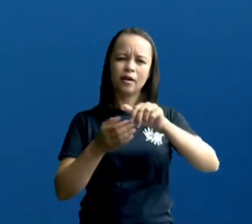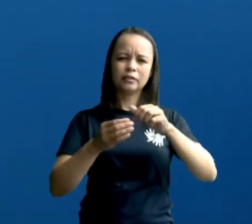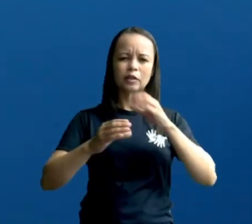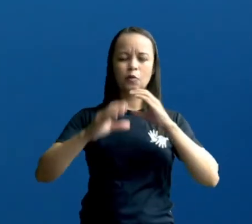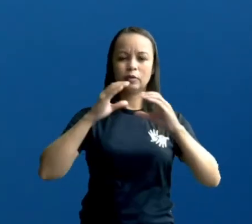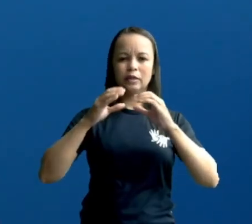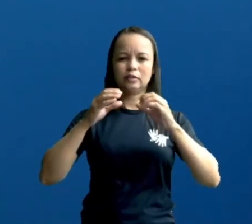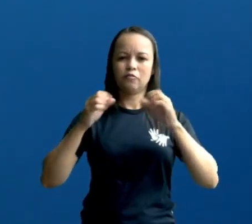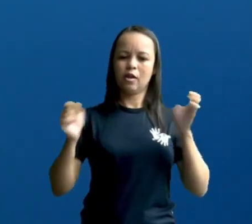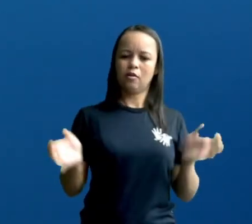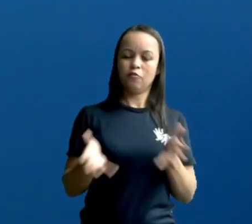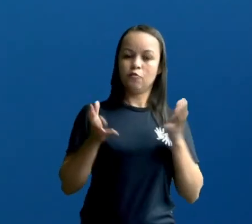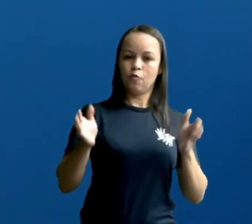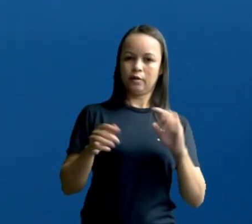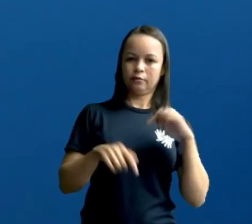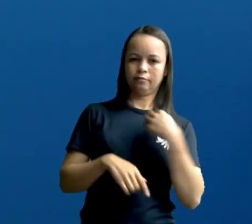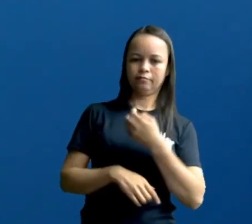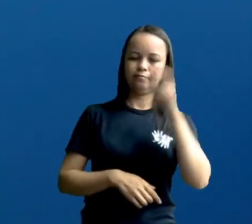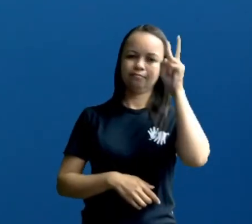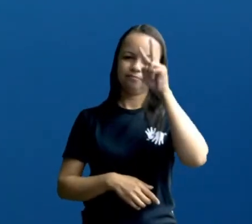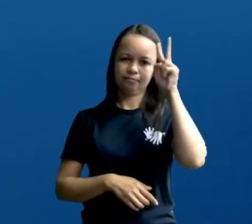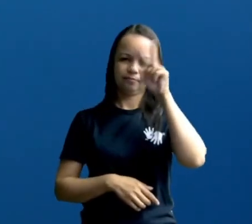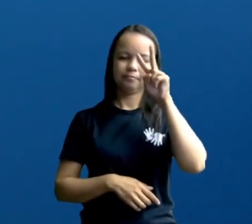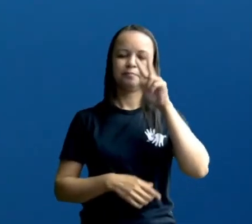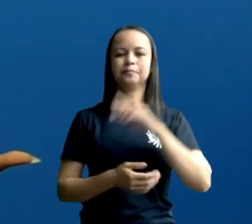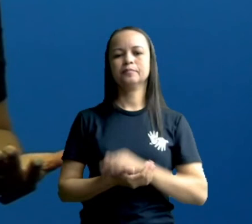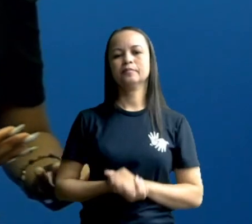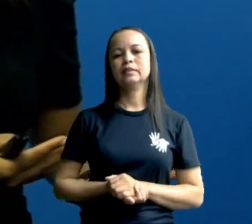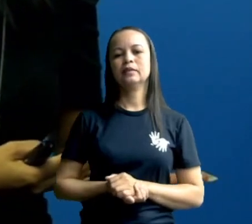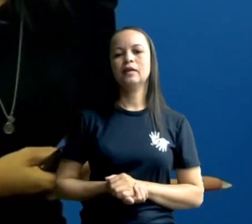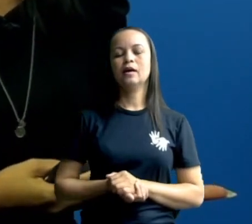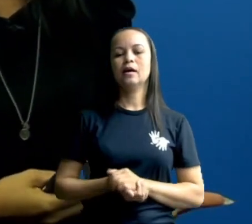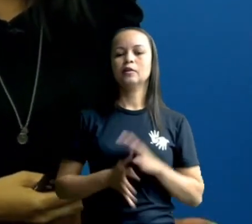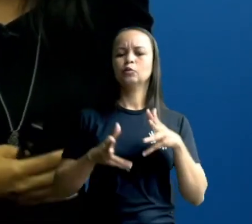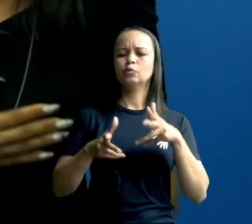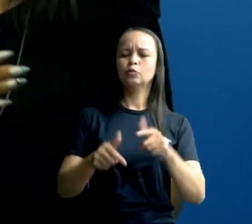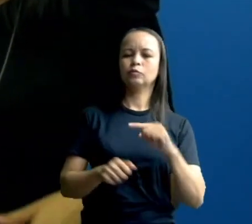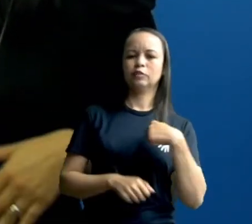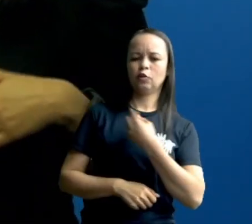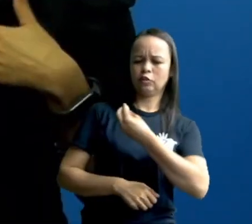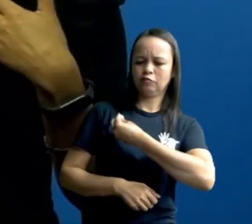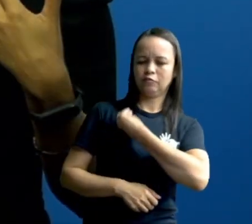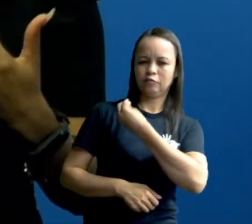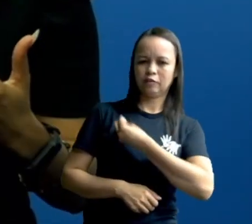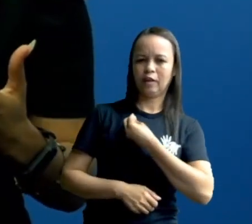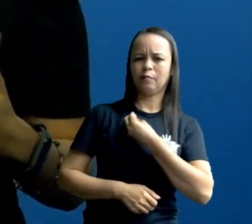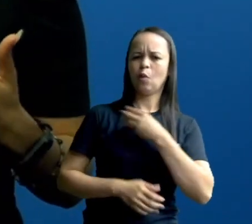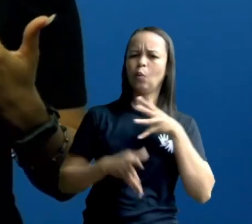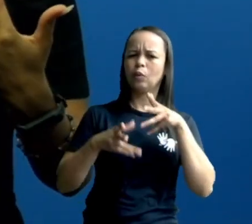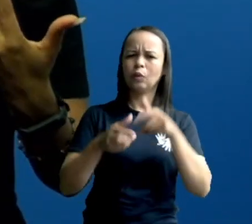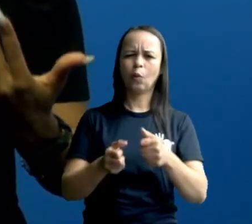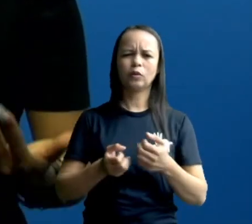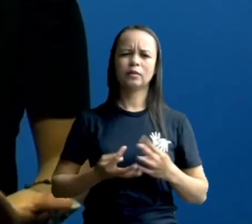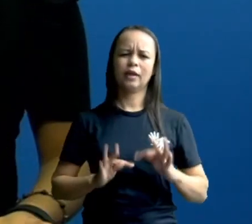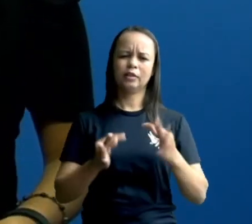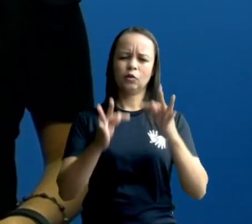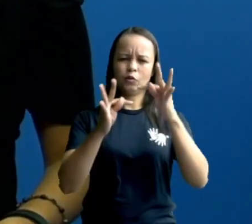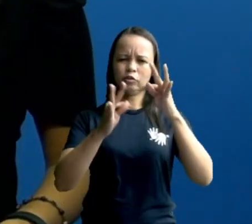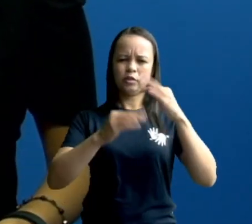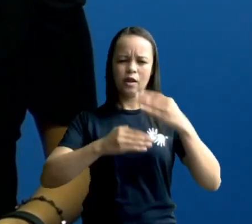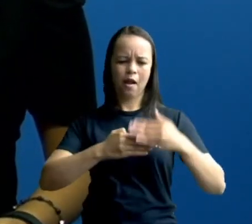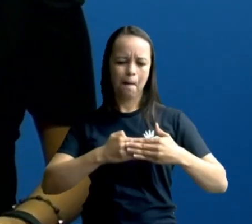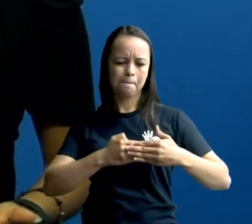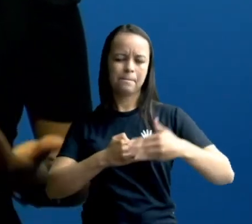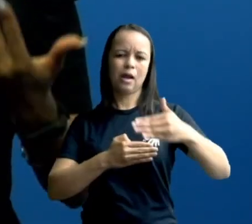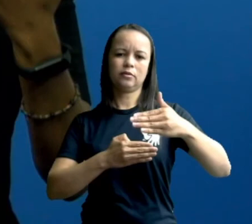a influenciar na nossa história. Tudo que a gente vive, toda a tecnologia, cada passo que o